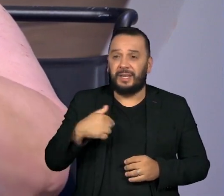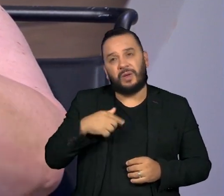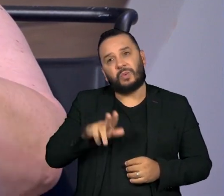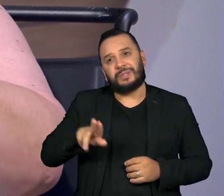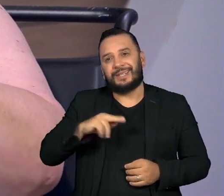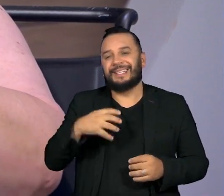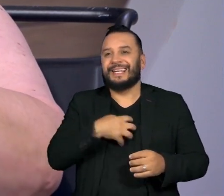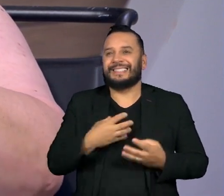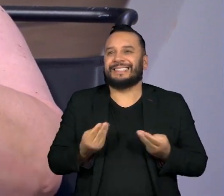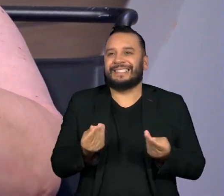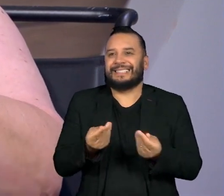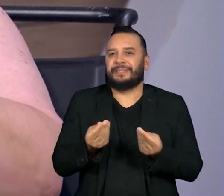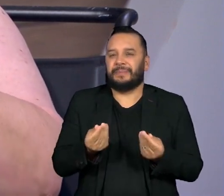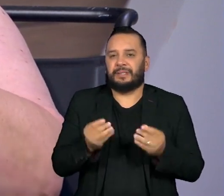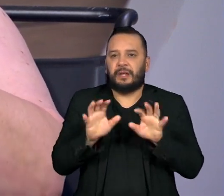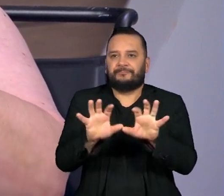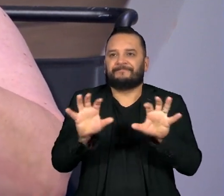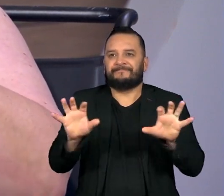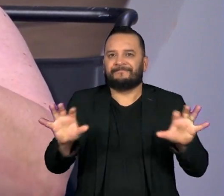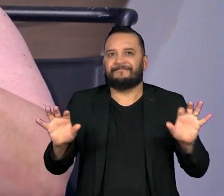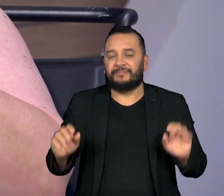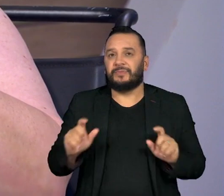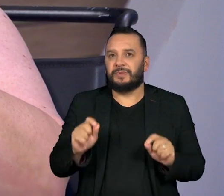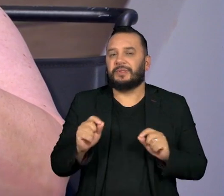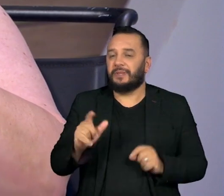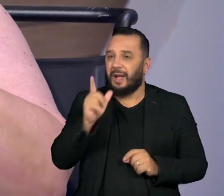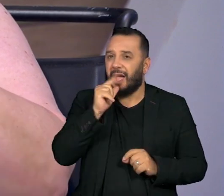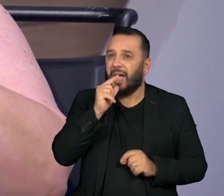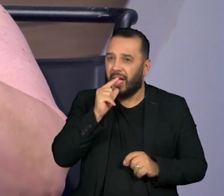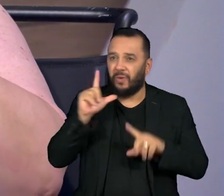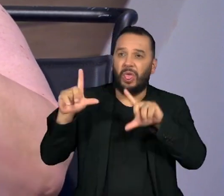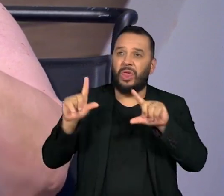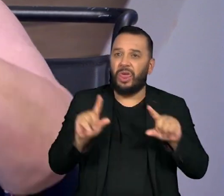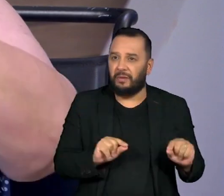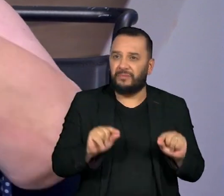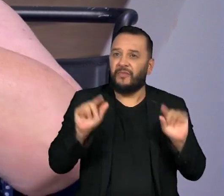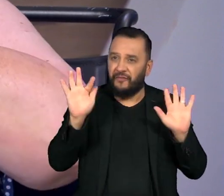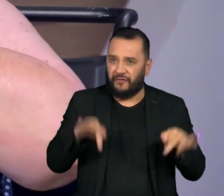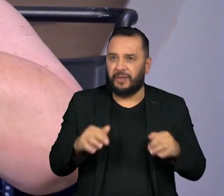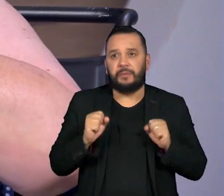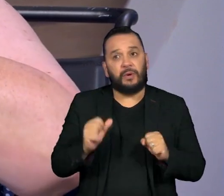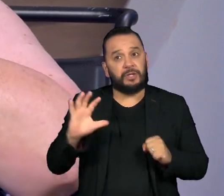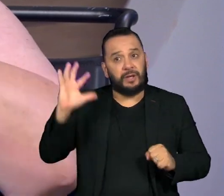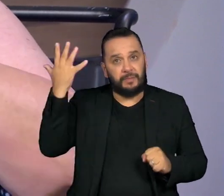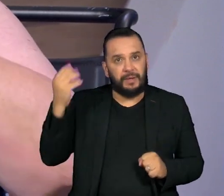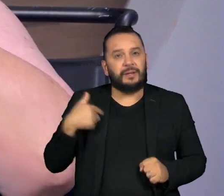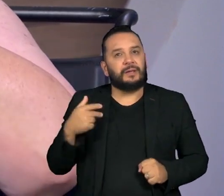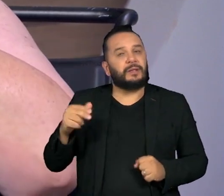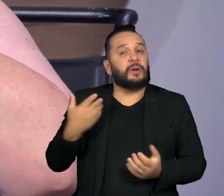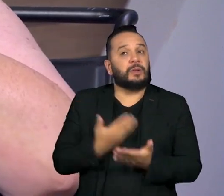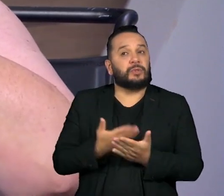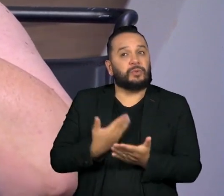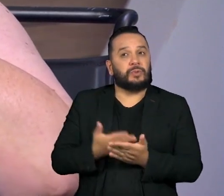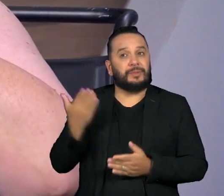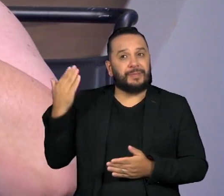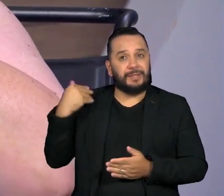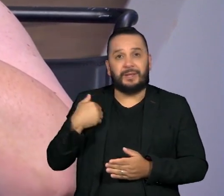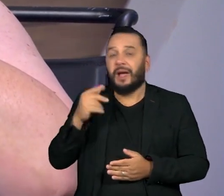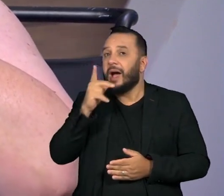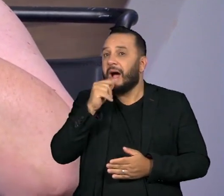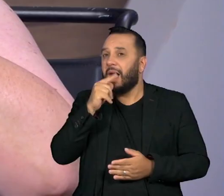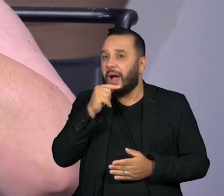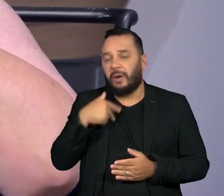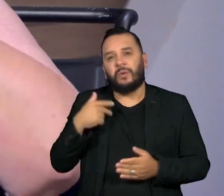E sensibilizar que os recursos são finitos. Nós não, no tempo que eu ia para o colégio, a água era um